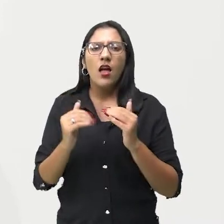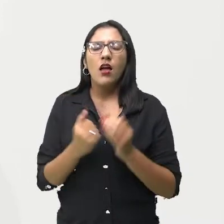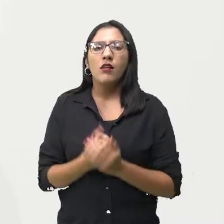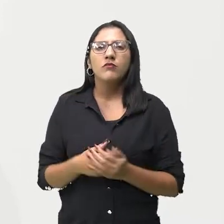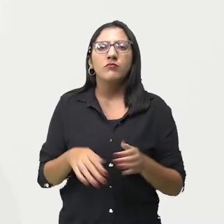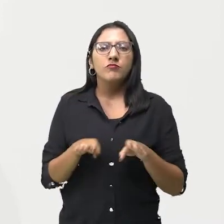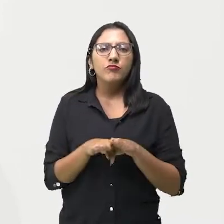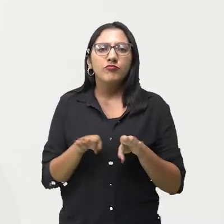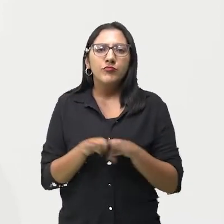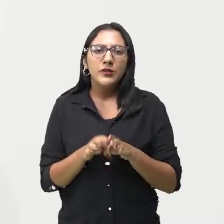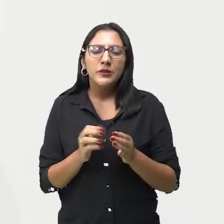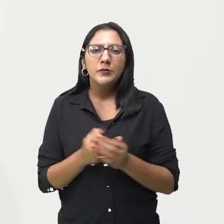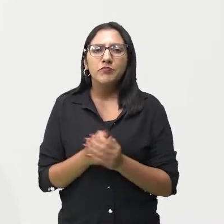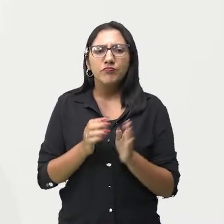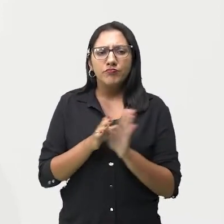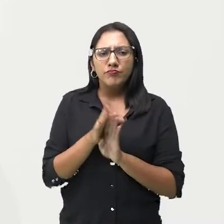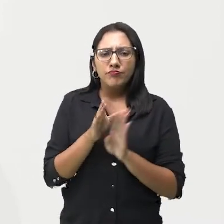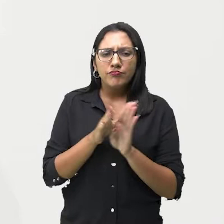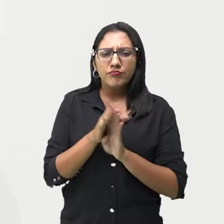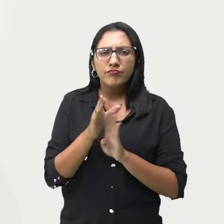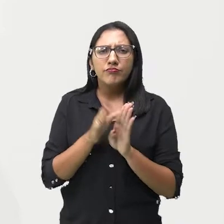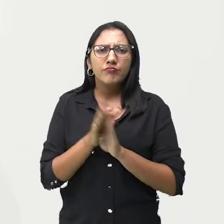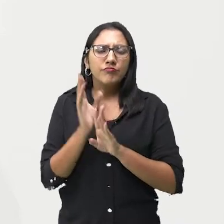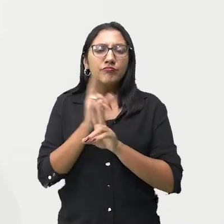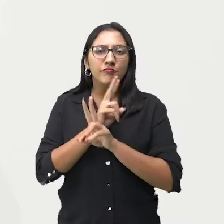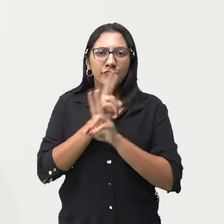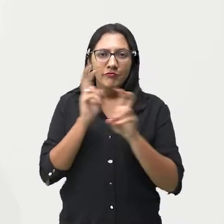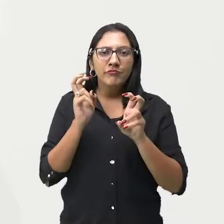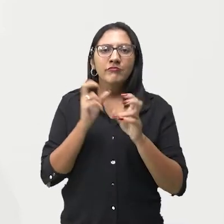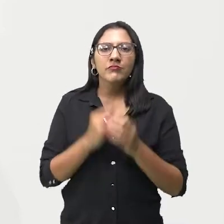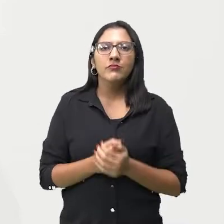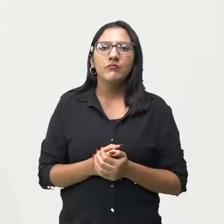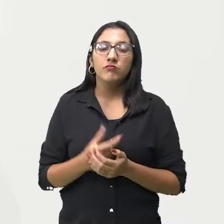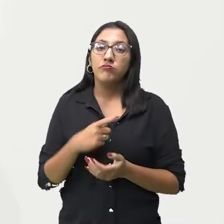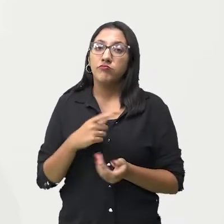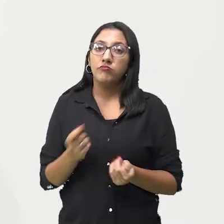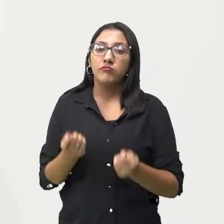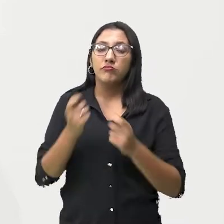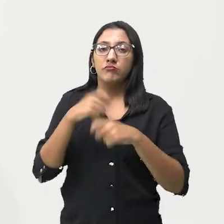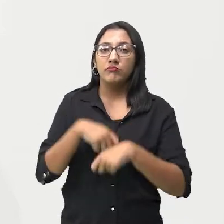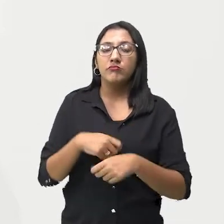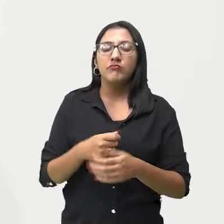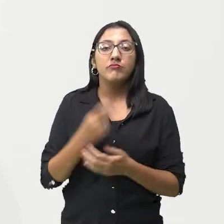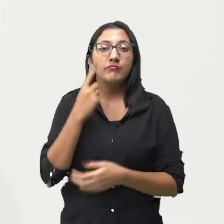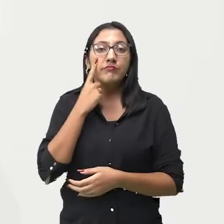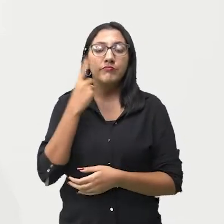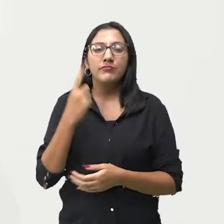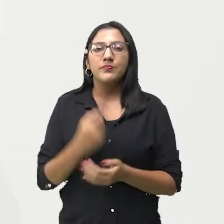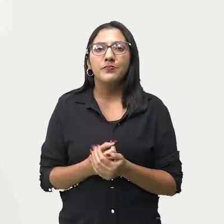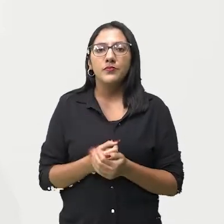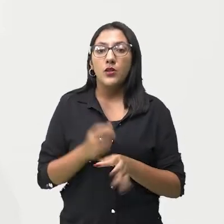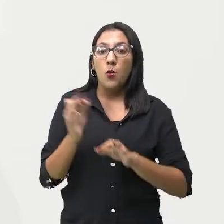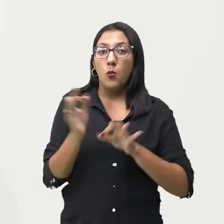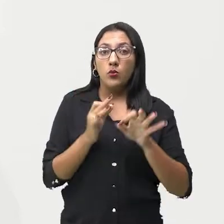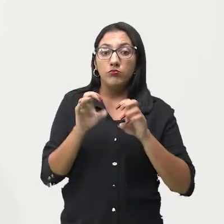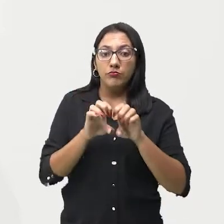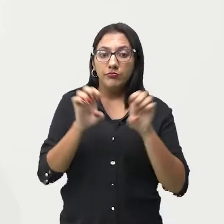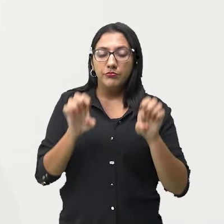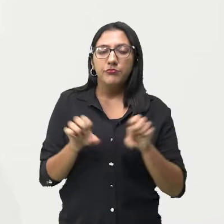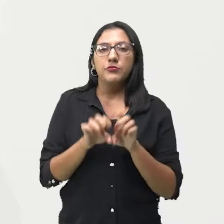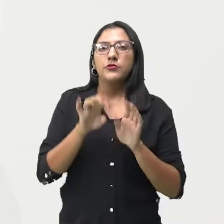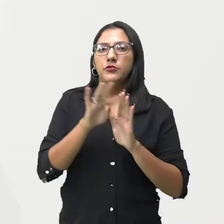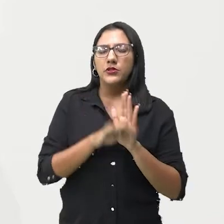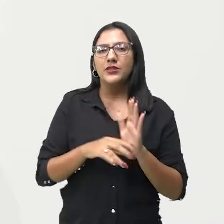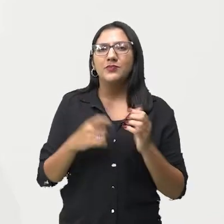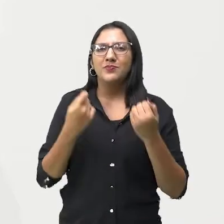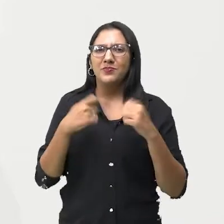que o texto caminhe tematicamente, é necessário que a sequência do texto